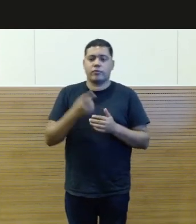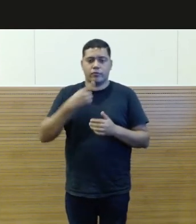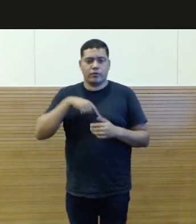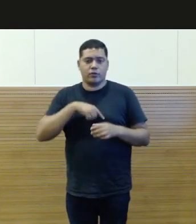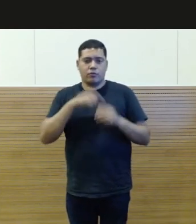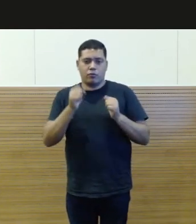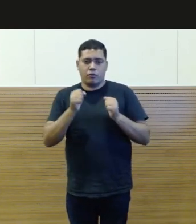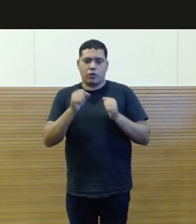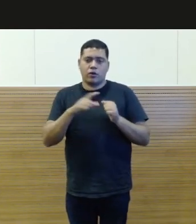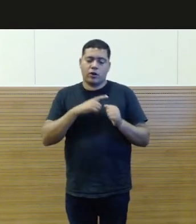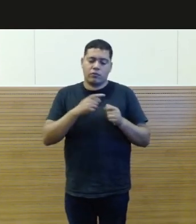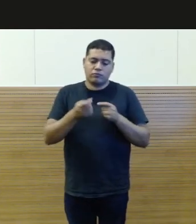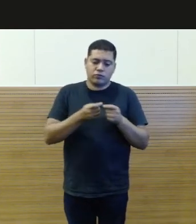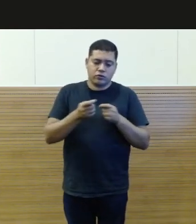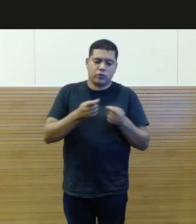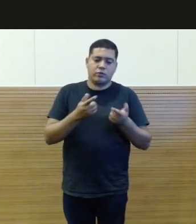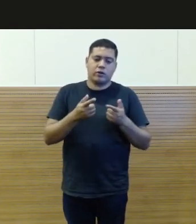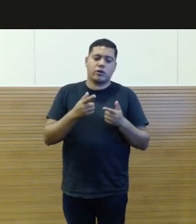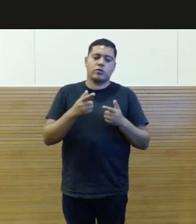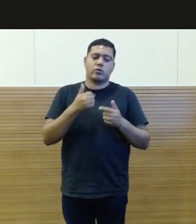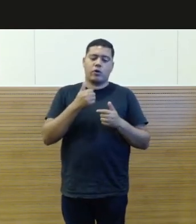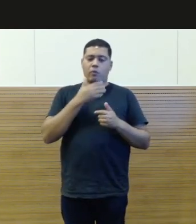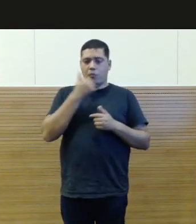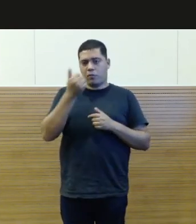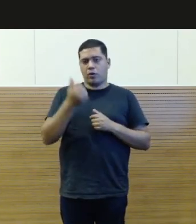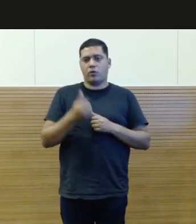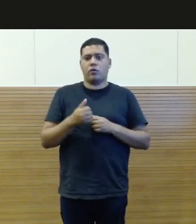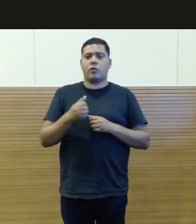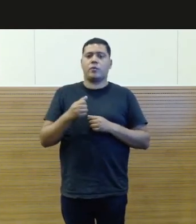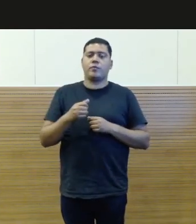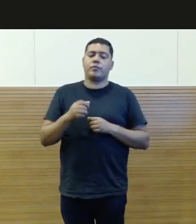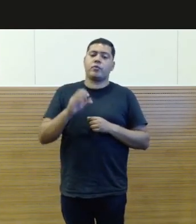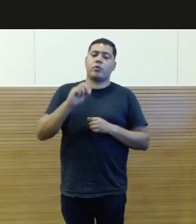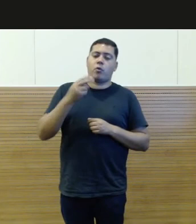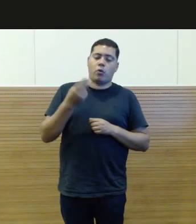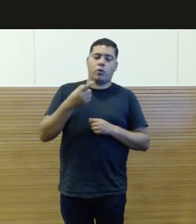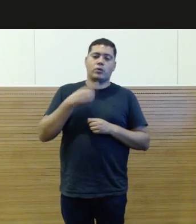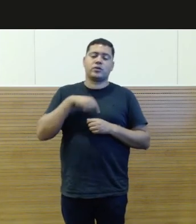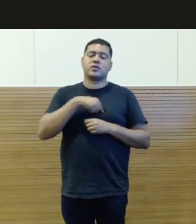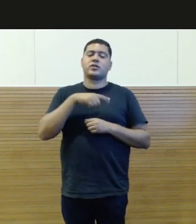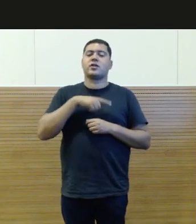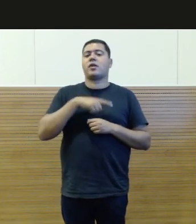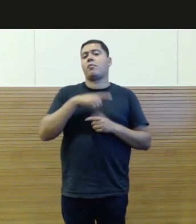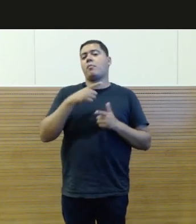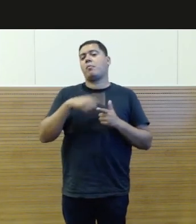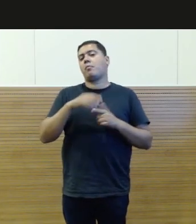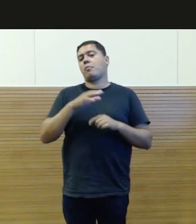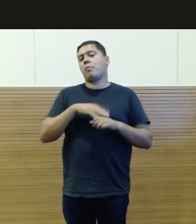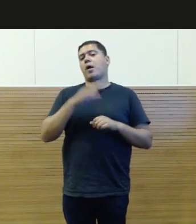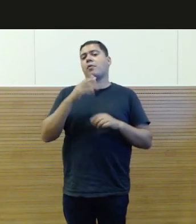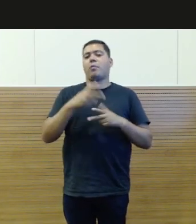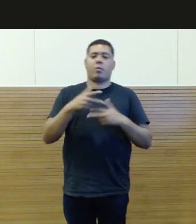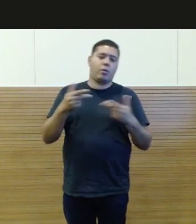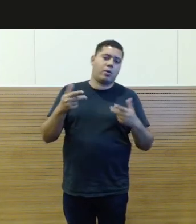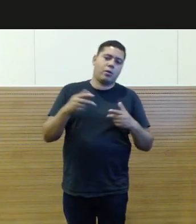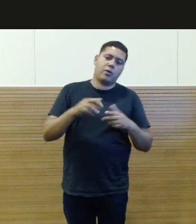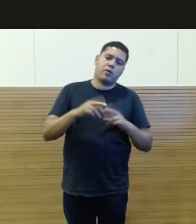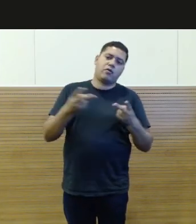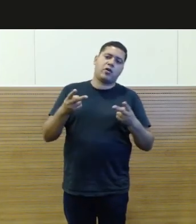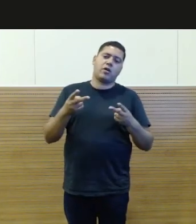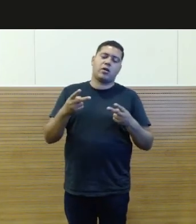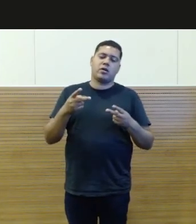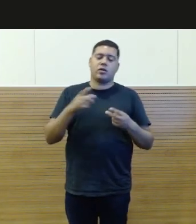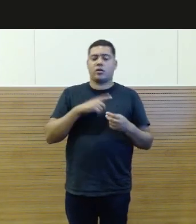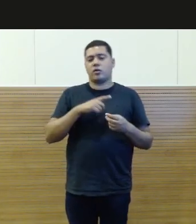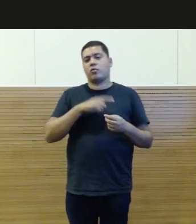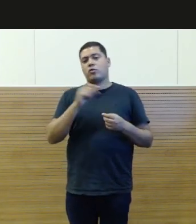ter a regulação dos ambientes escolares de maneira adequada. Do contrário, a gente vai ter mais produtos desregulados